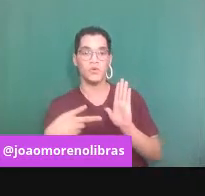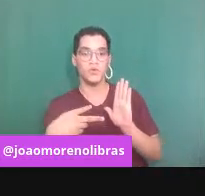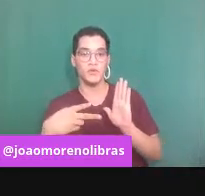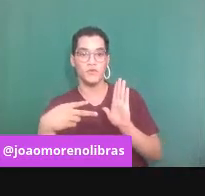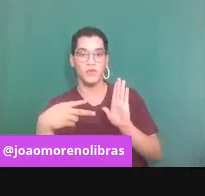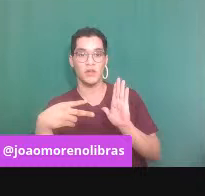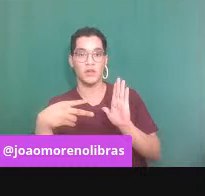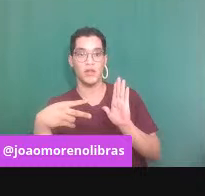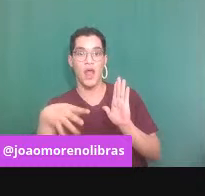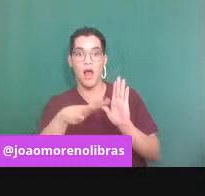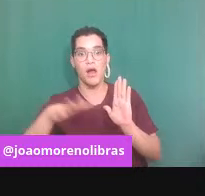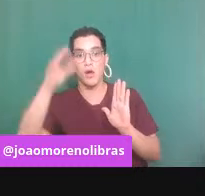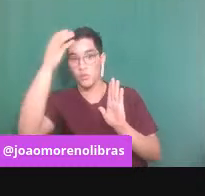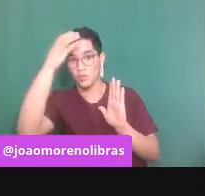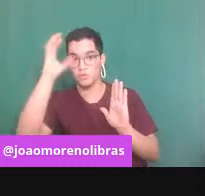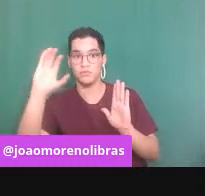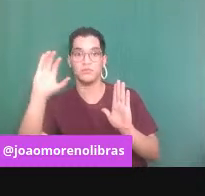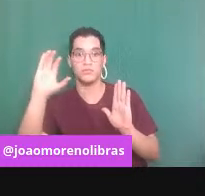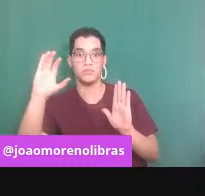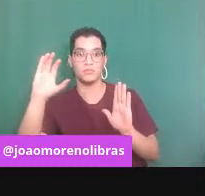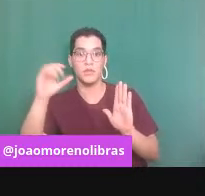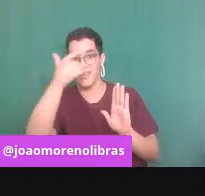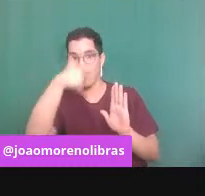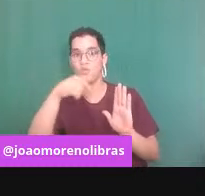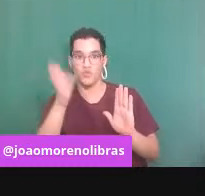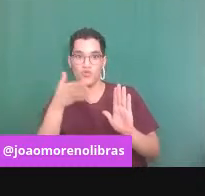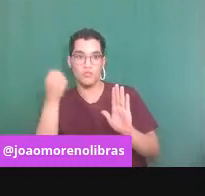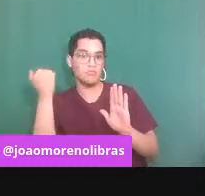E como eu havia falado agora há pouco para vocês,